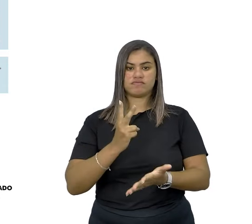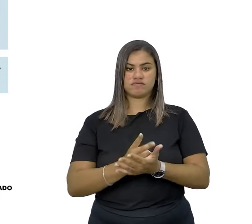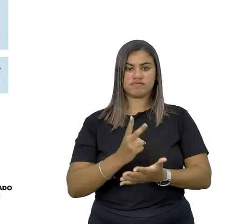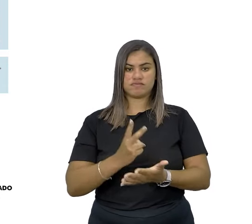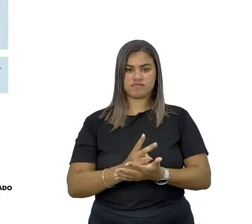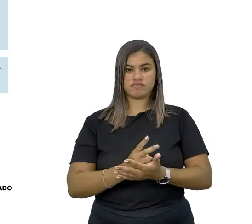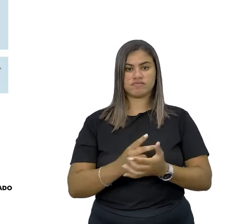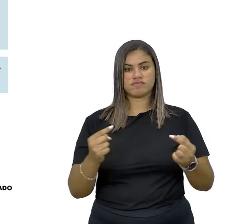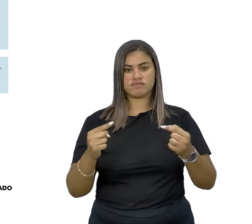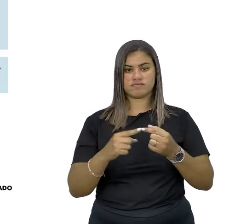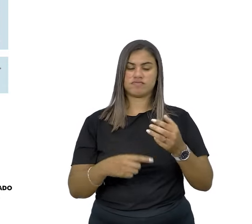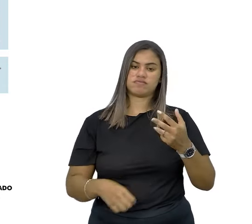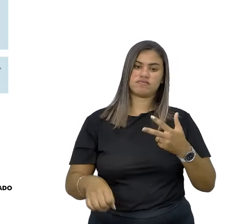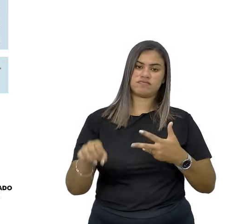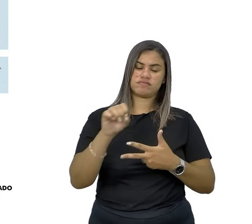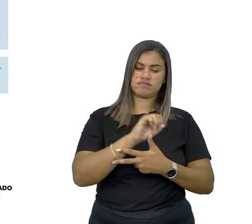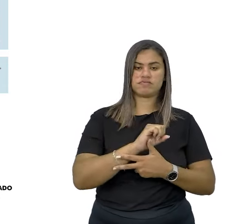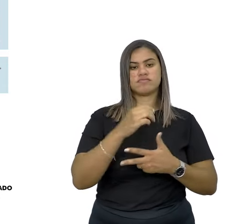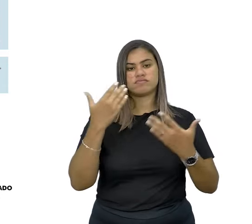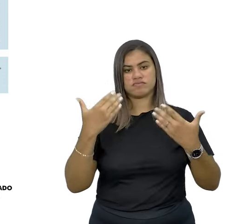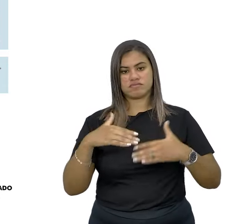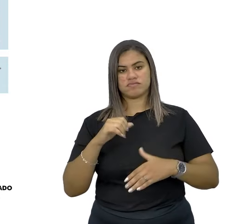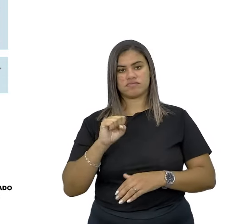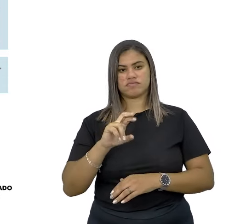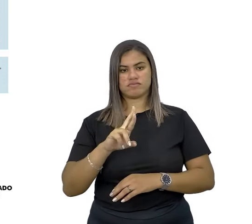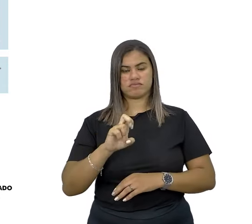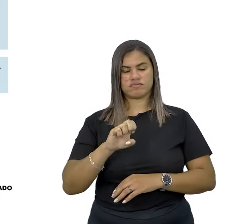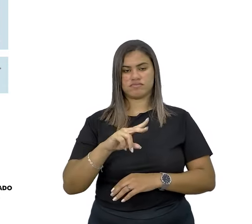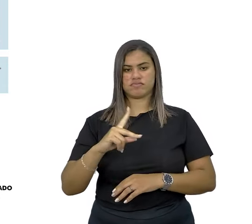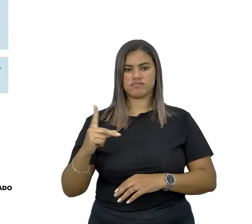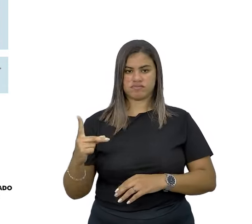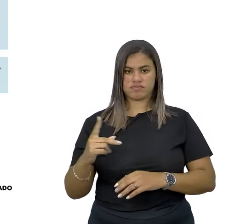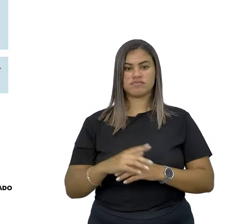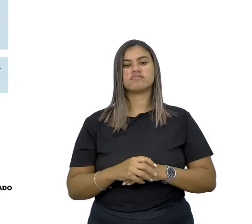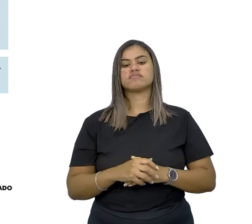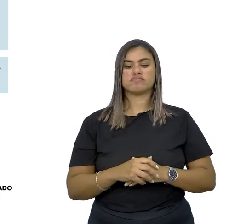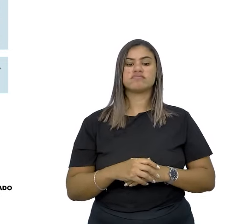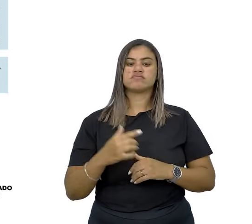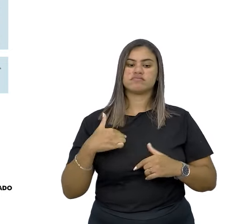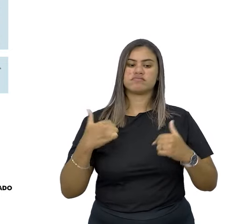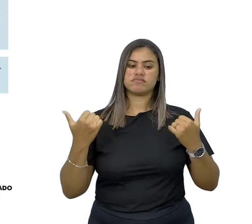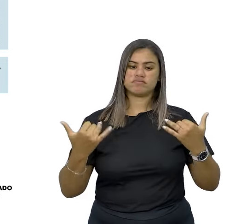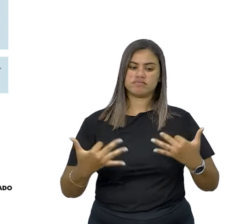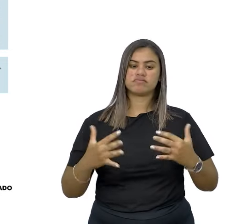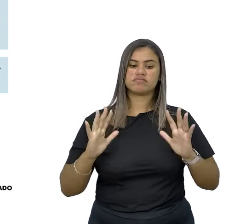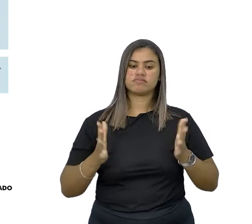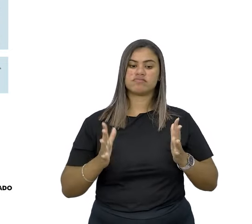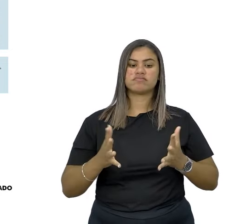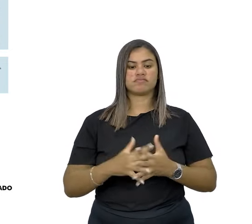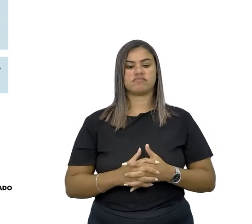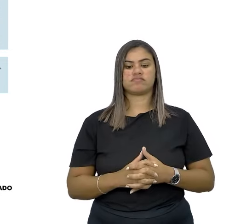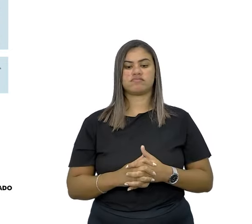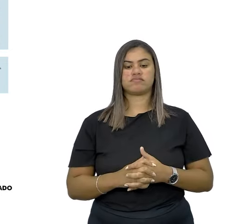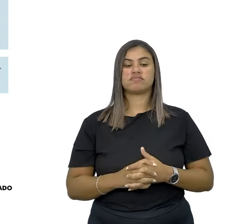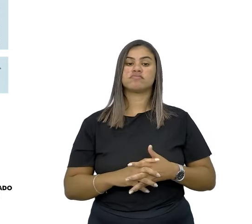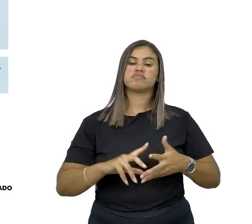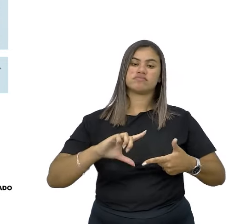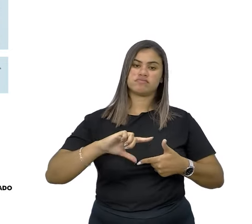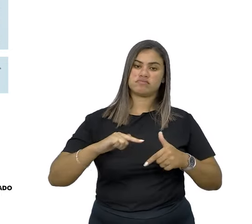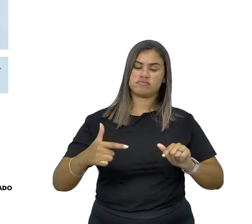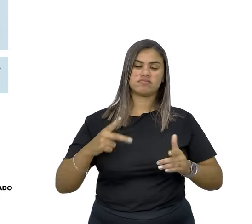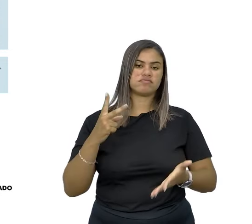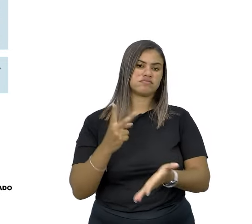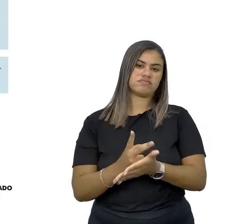larga escala pode ser pertinente. Foi o que eu acabei de falar, né? Itens que envolvem geometria, eles aparecem